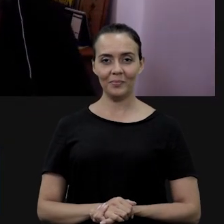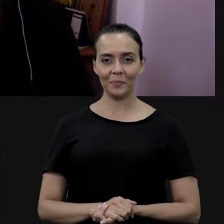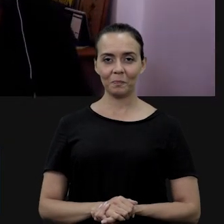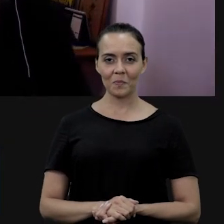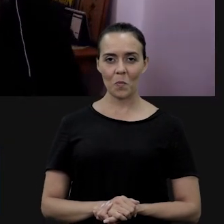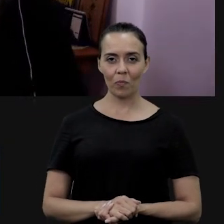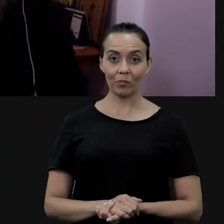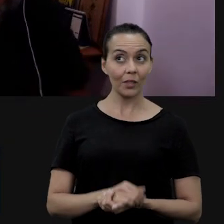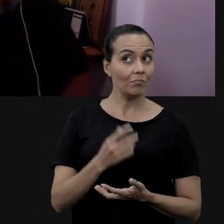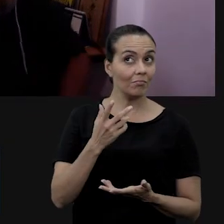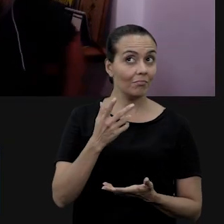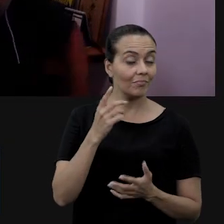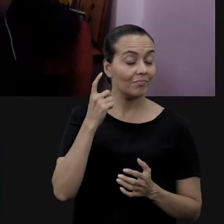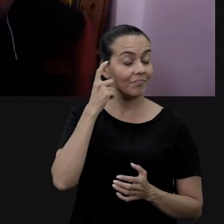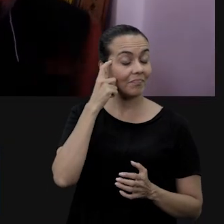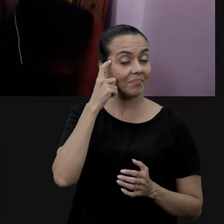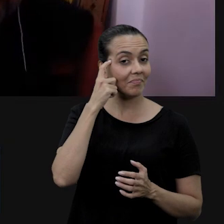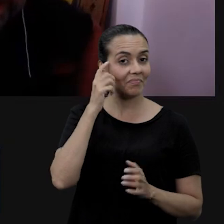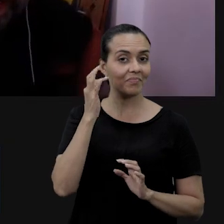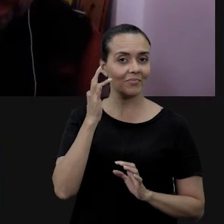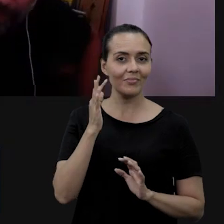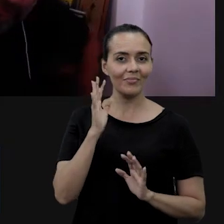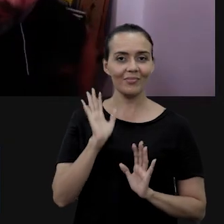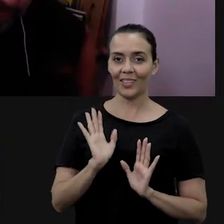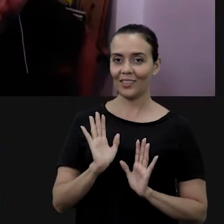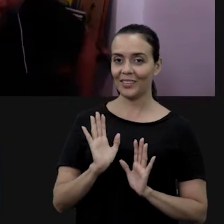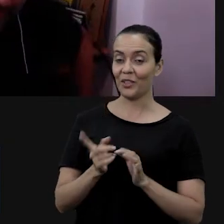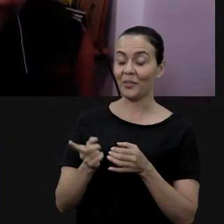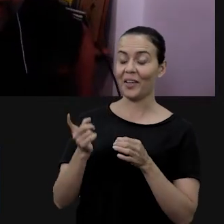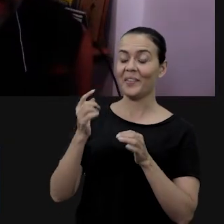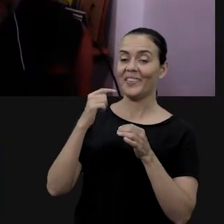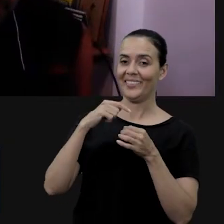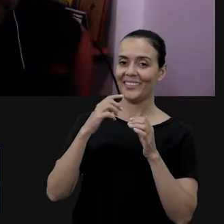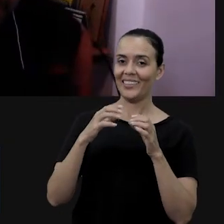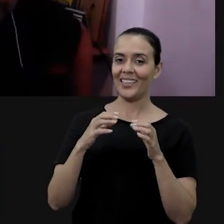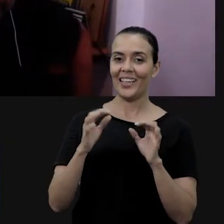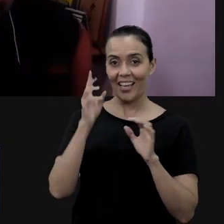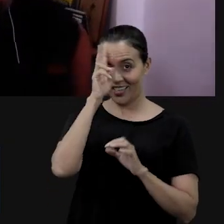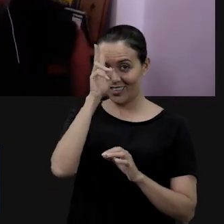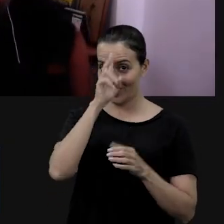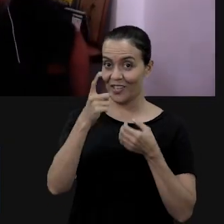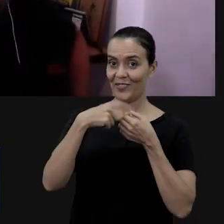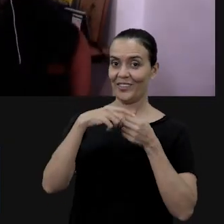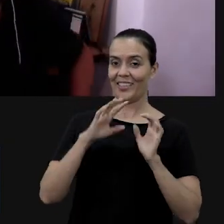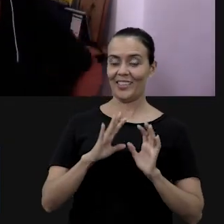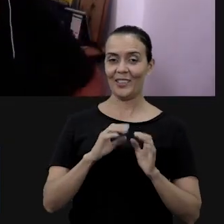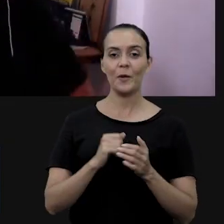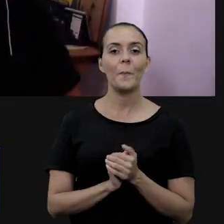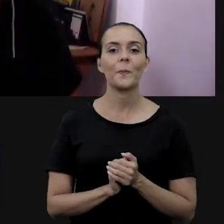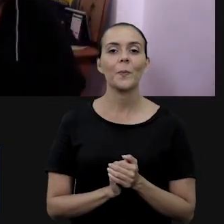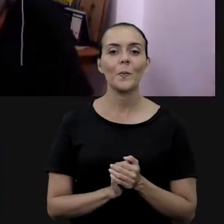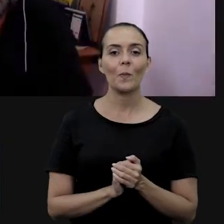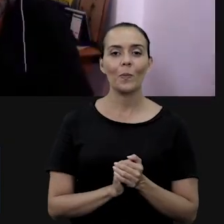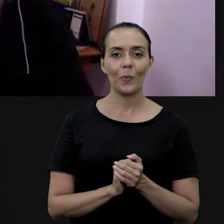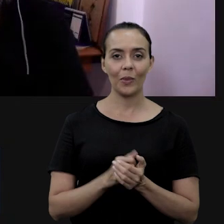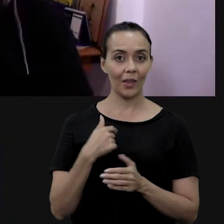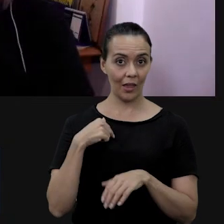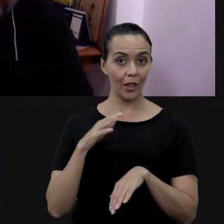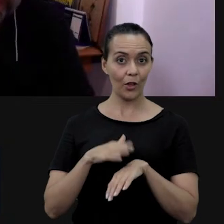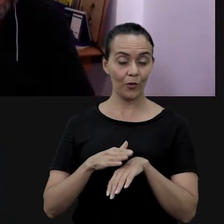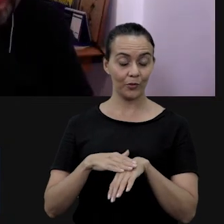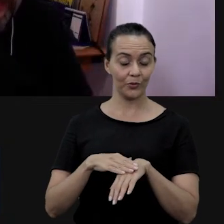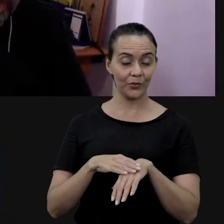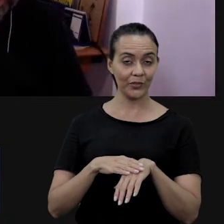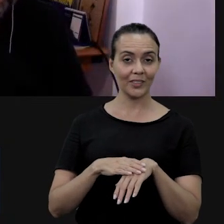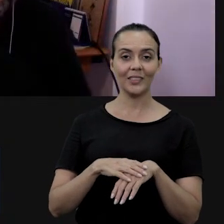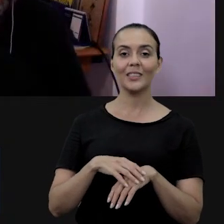Eu te Mas eu acho que eu interrompi fugi, no meio do. É, talvez eu tenha, voltando, concluindo, né, a é. história é que eu fiz o